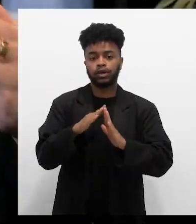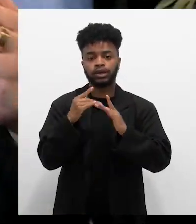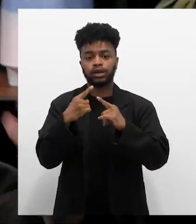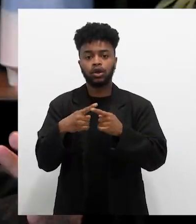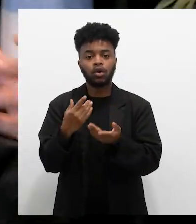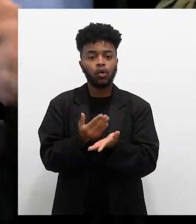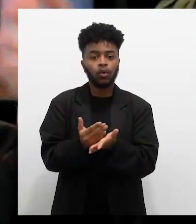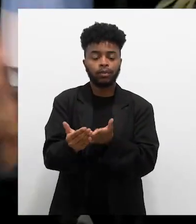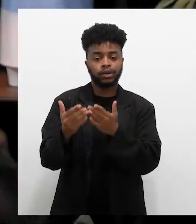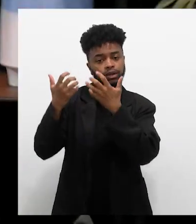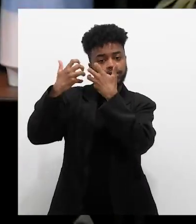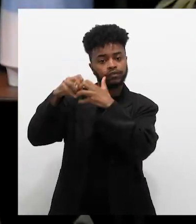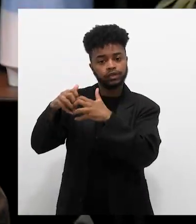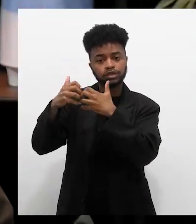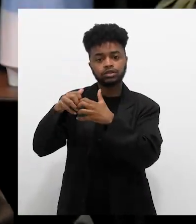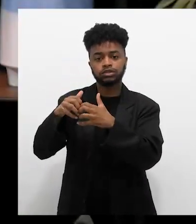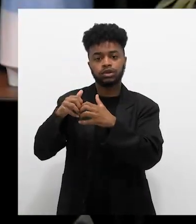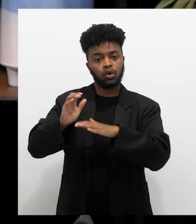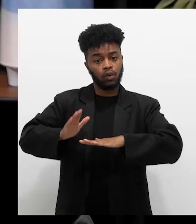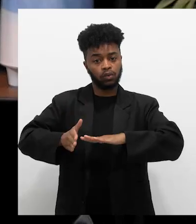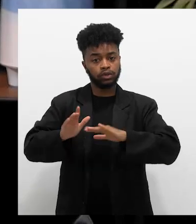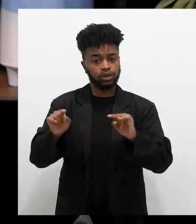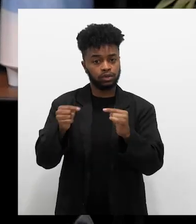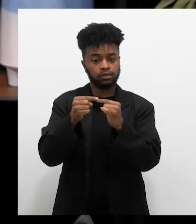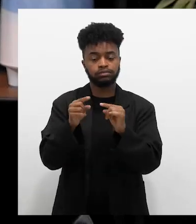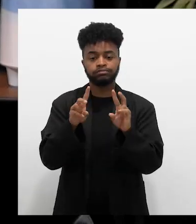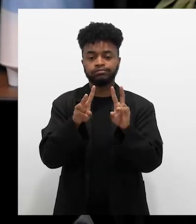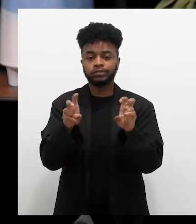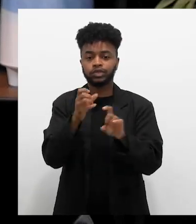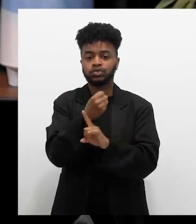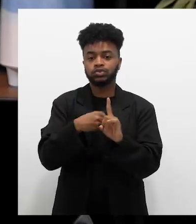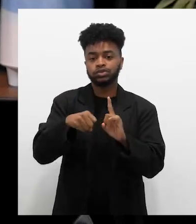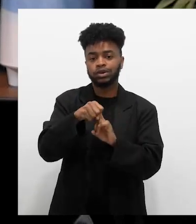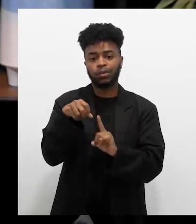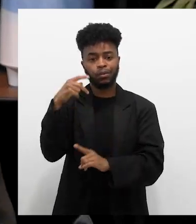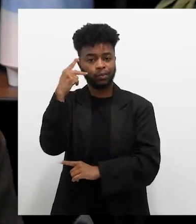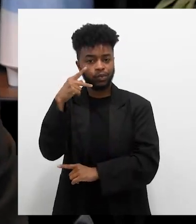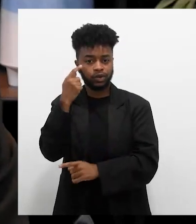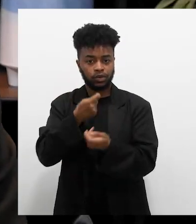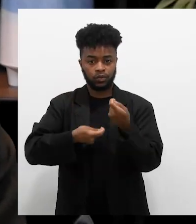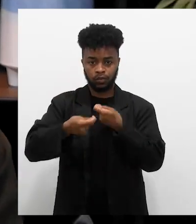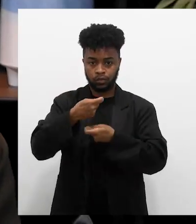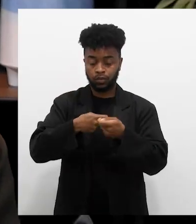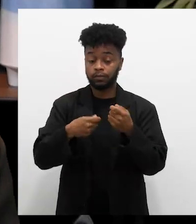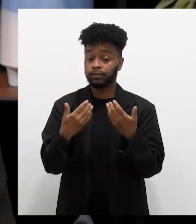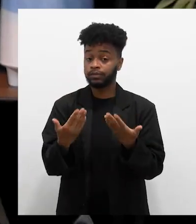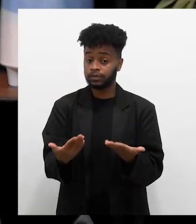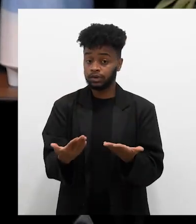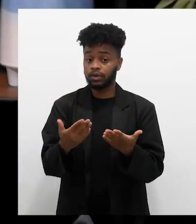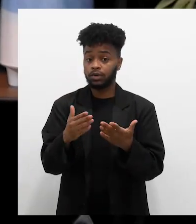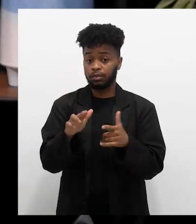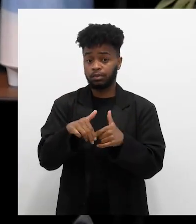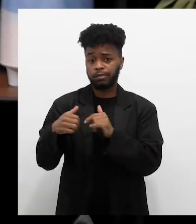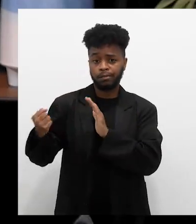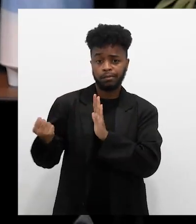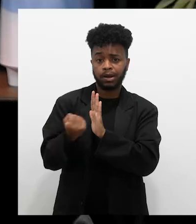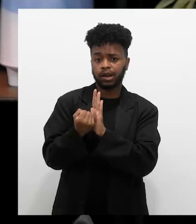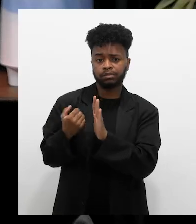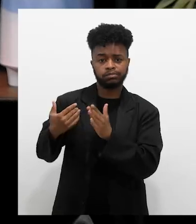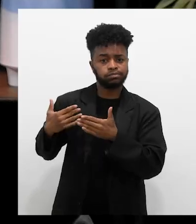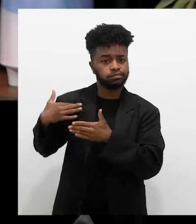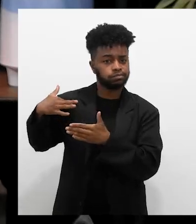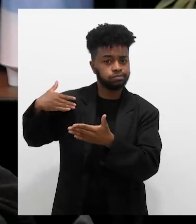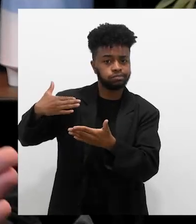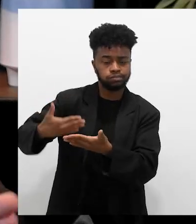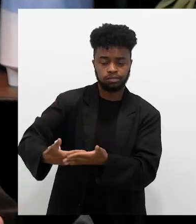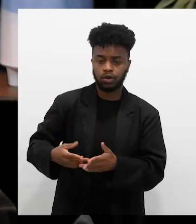vai começar a refletir contemporaneamente sobre as questões sociais, políticas e econômicas. E essa marca vai continuar